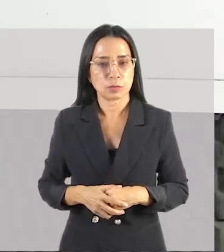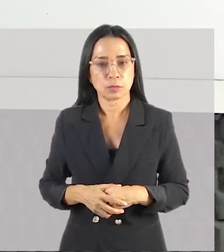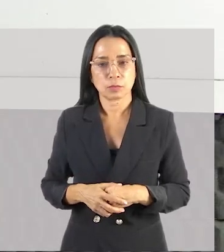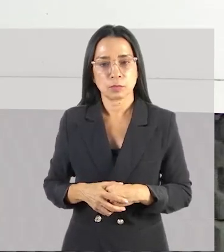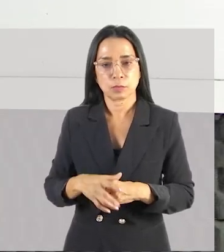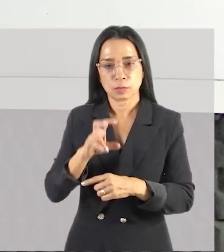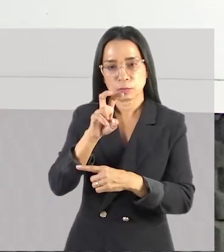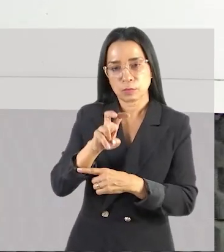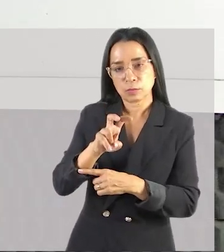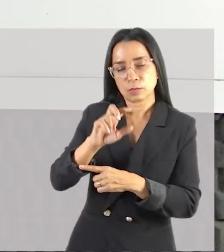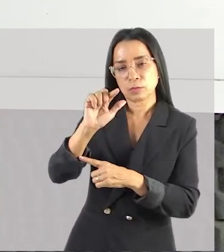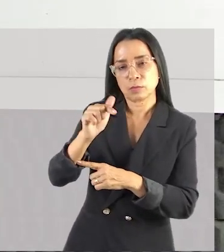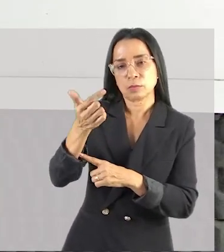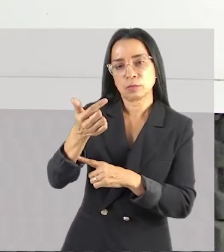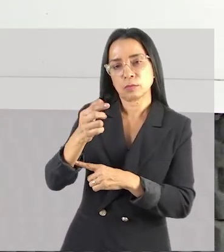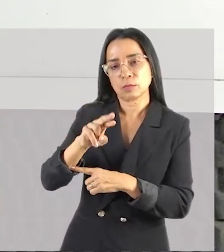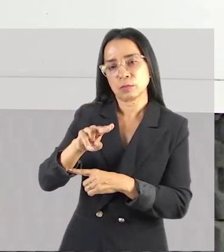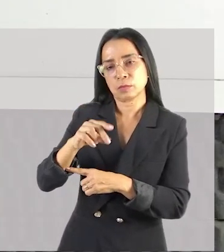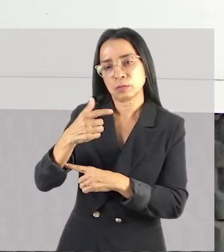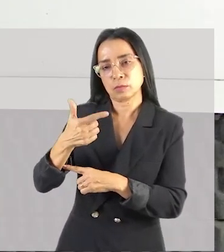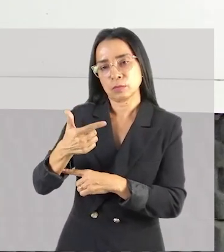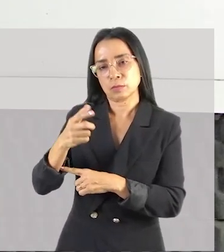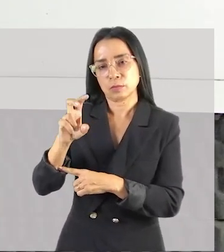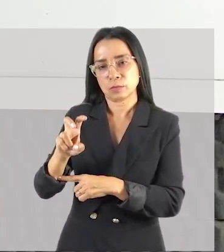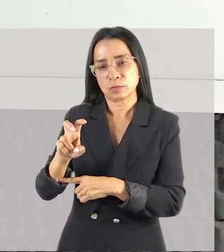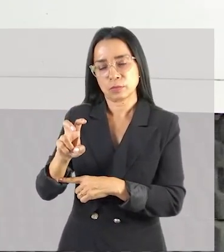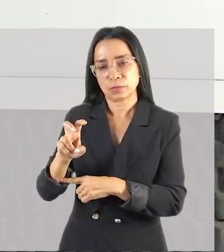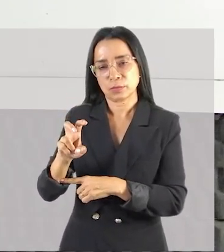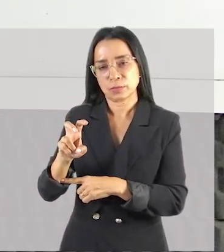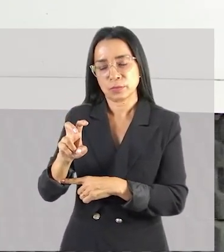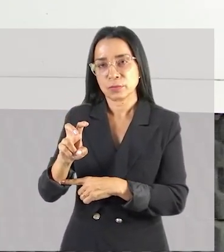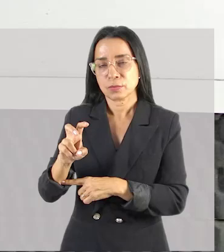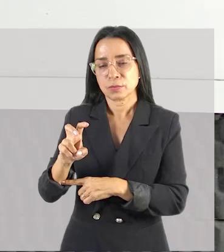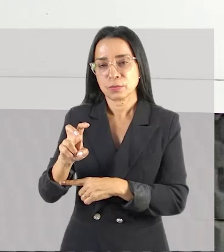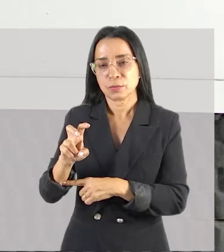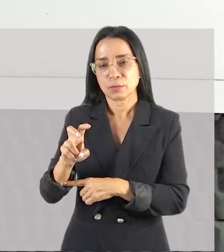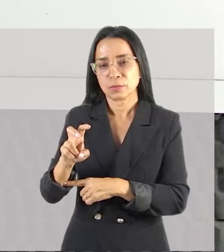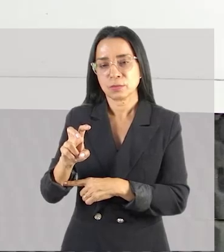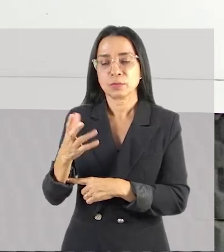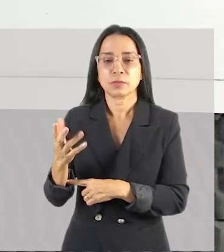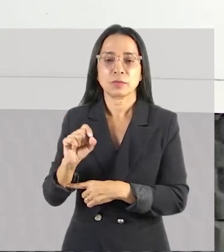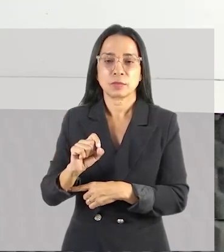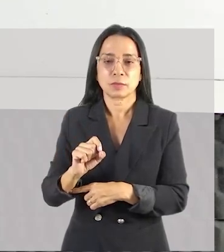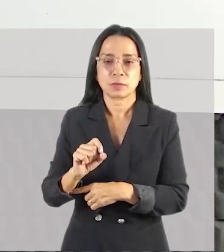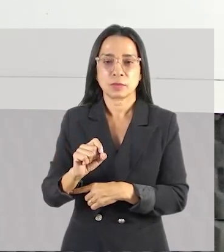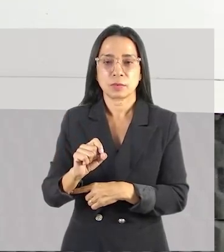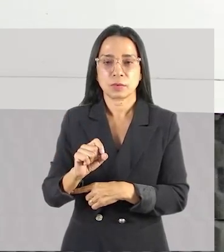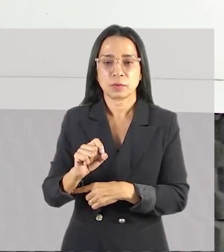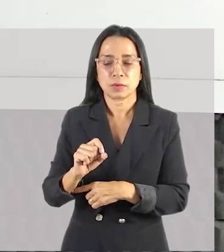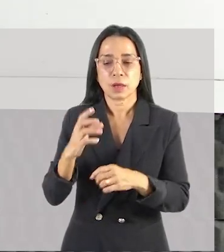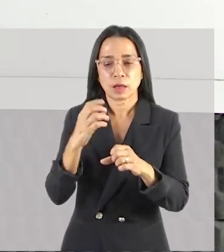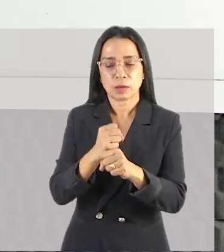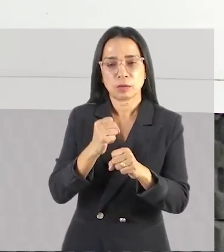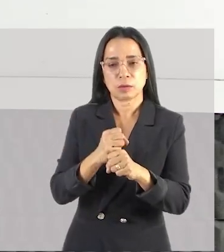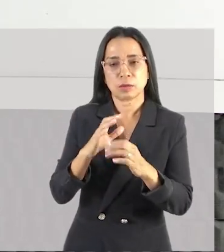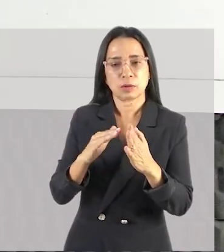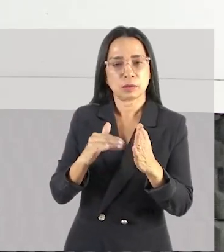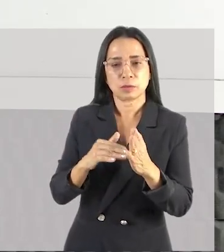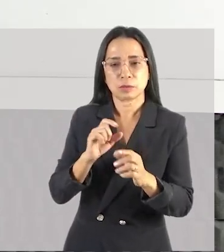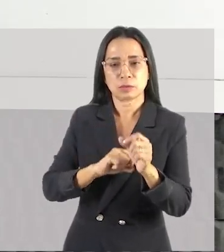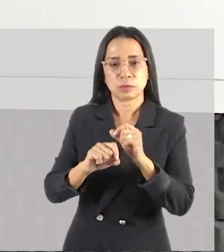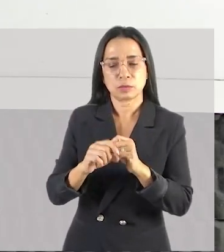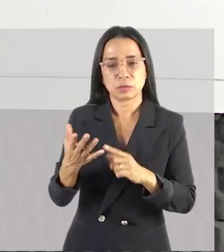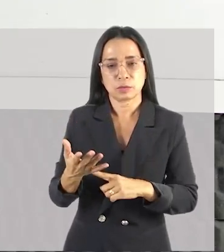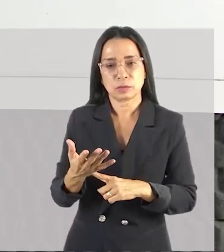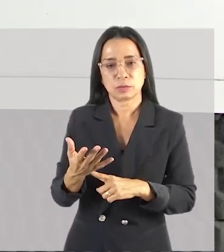ao quadrado é 25, né? Se você fizer essa conta toda aqui, 25 vezes